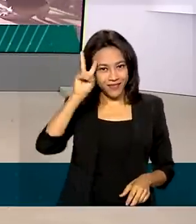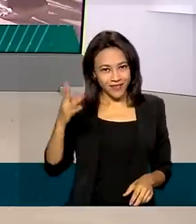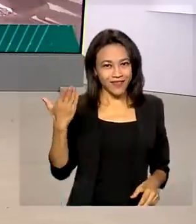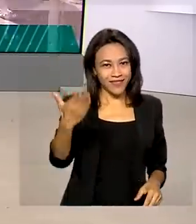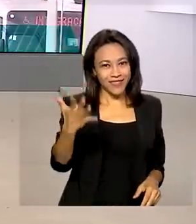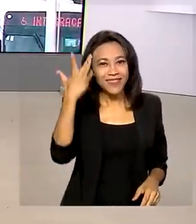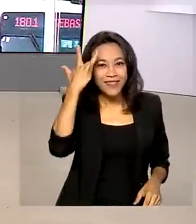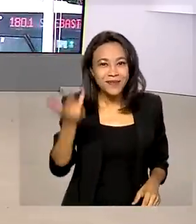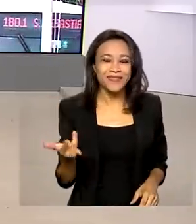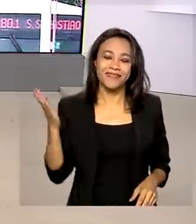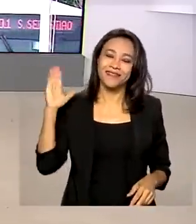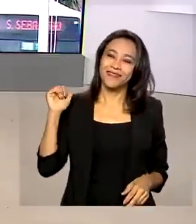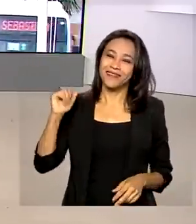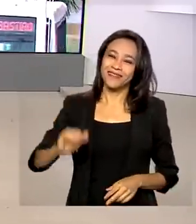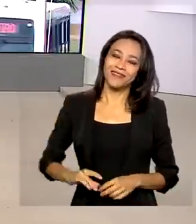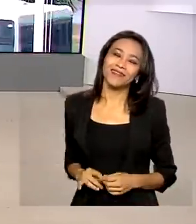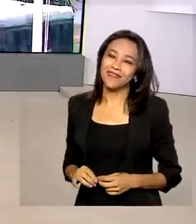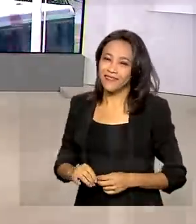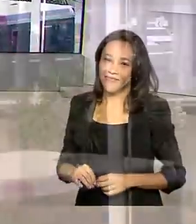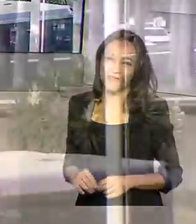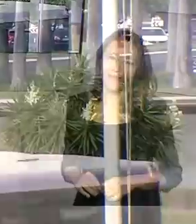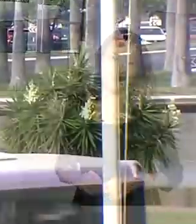e até amanhã tchau